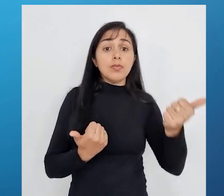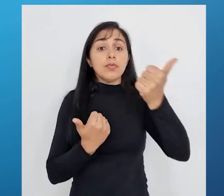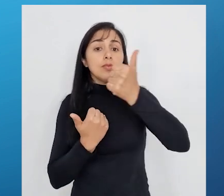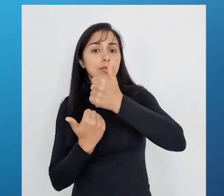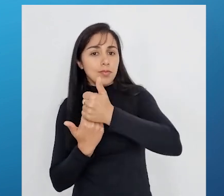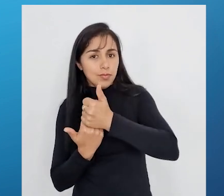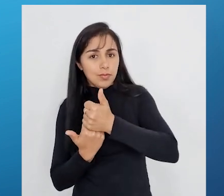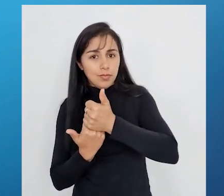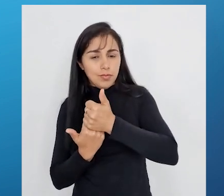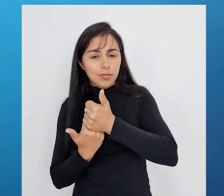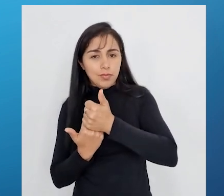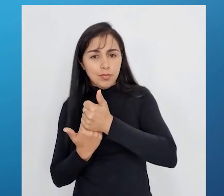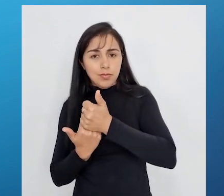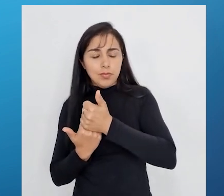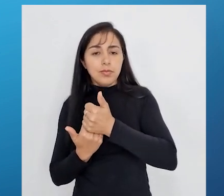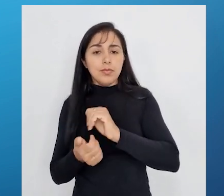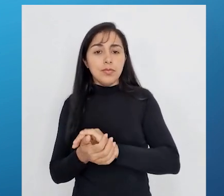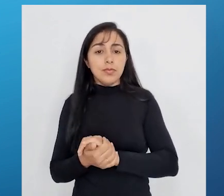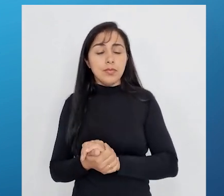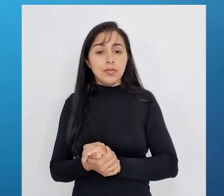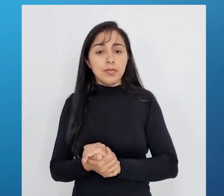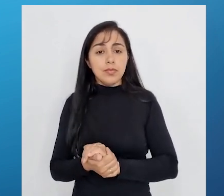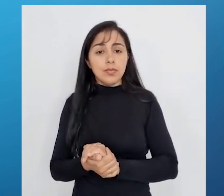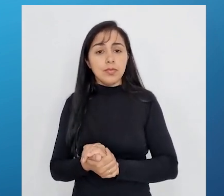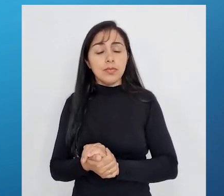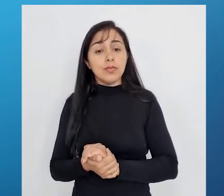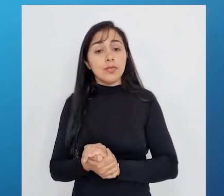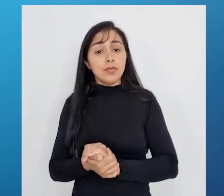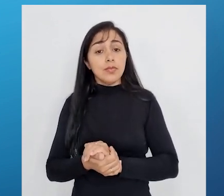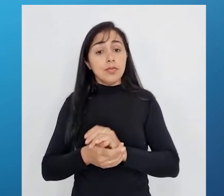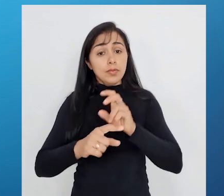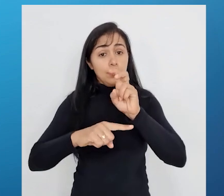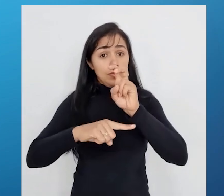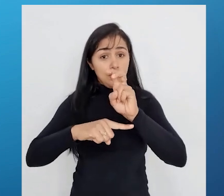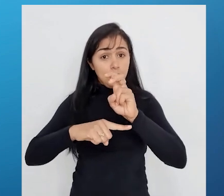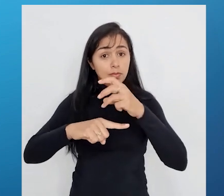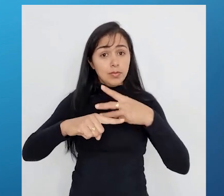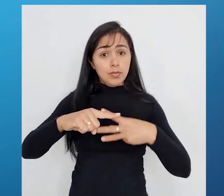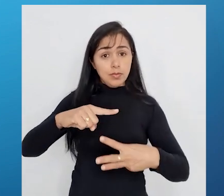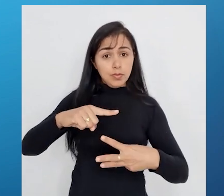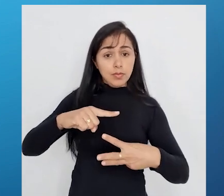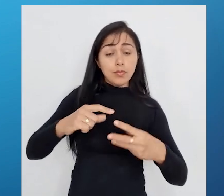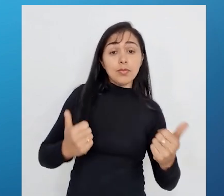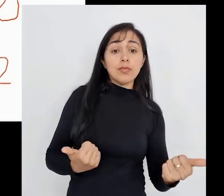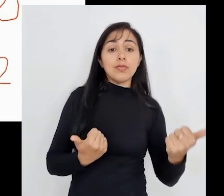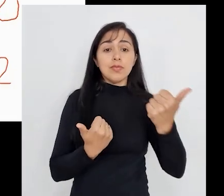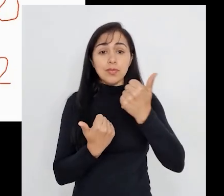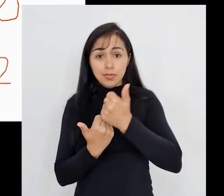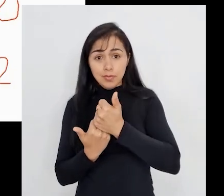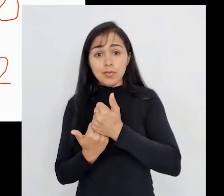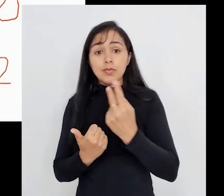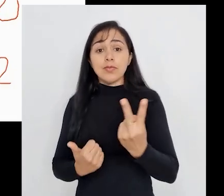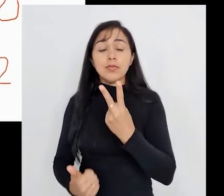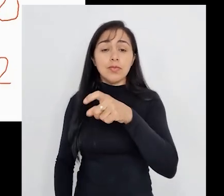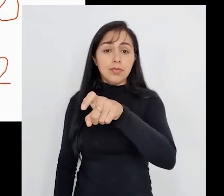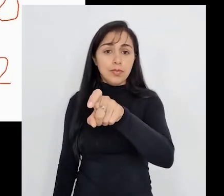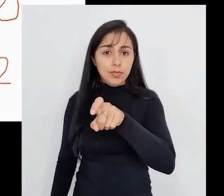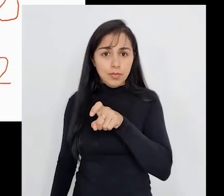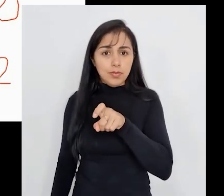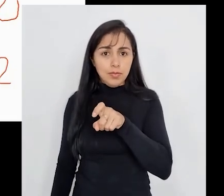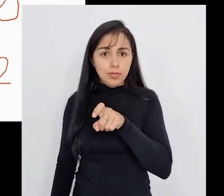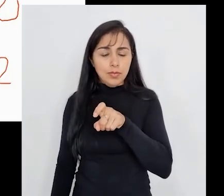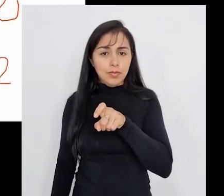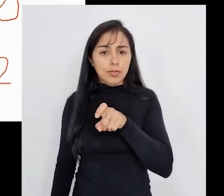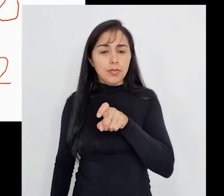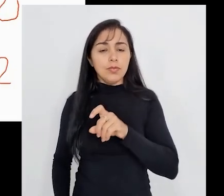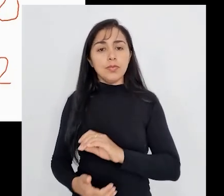nosso 5 sobre 3, não vai dar, digamos assim, ó, 5 sobre 3. Né? Se eu considerar que x